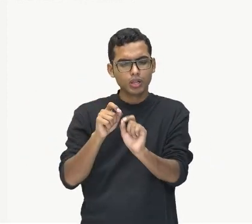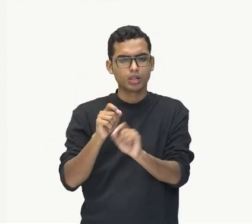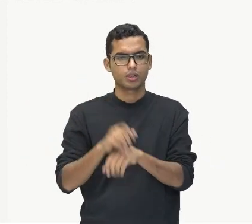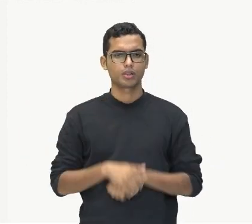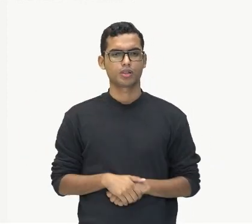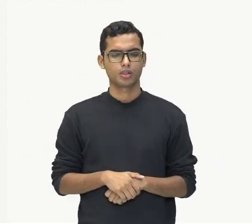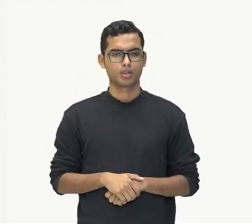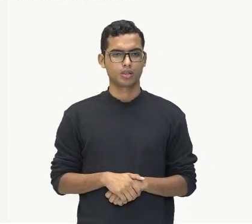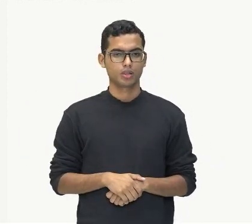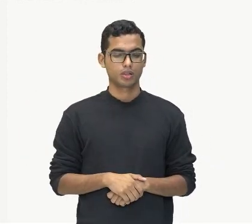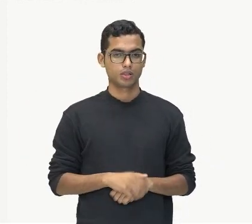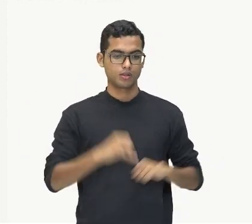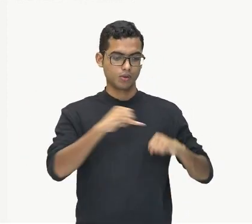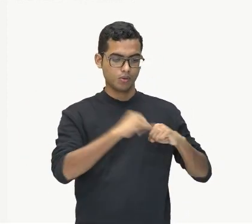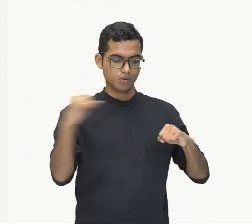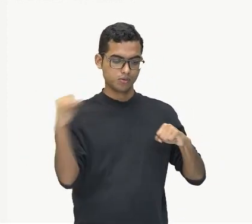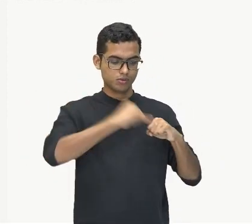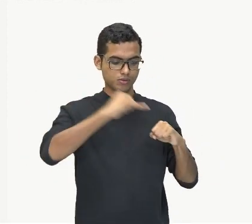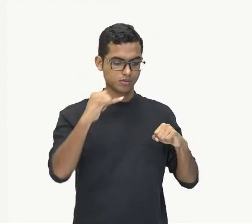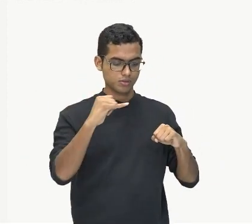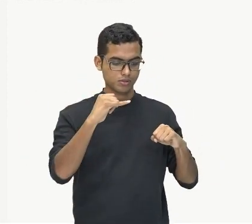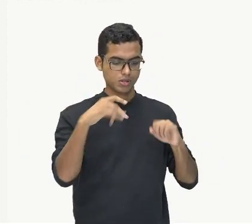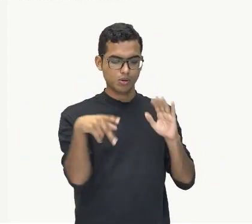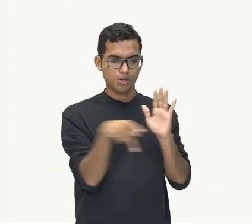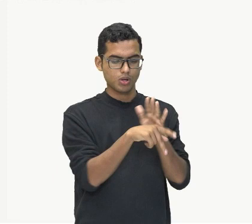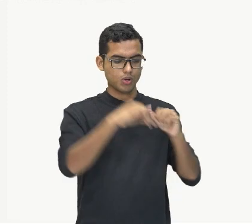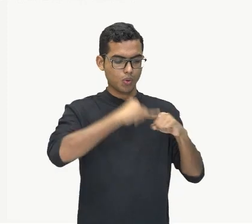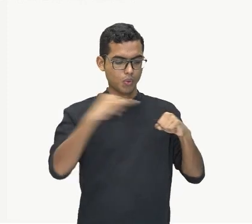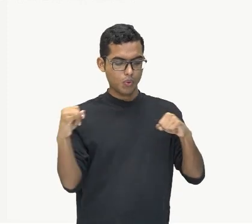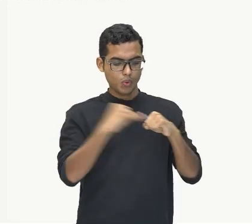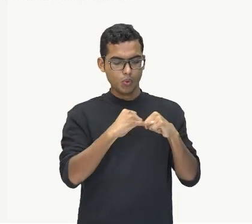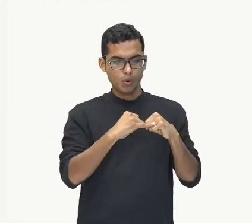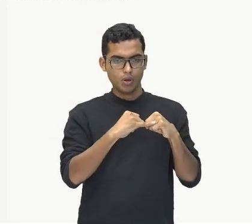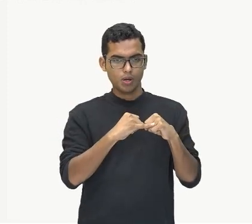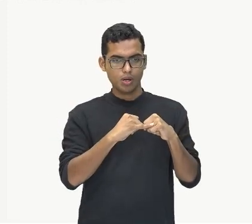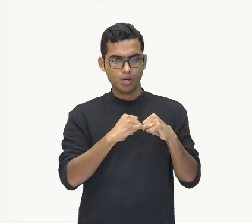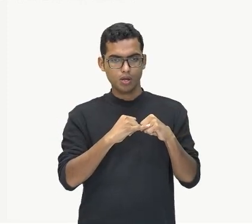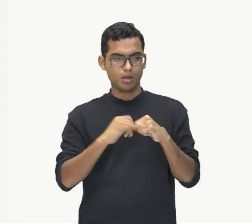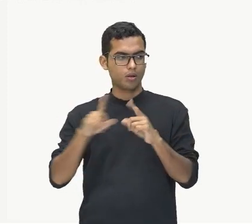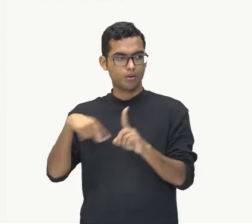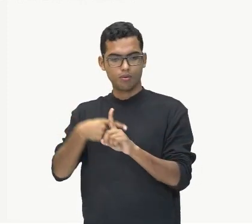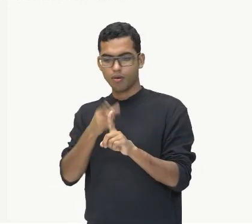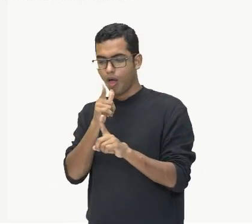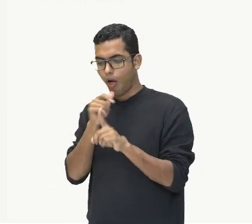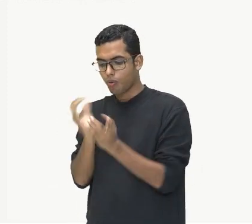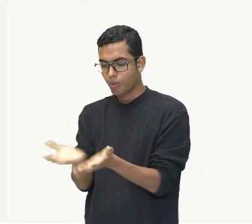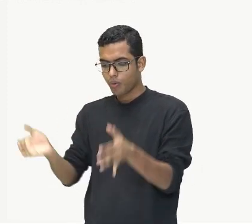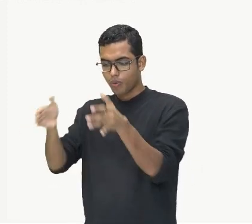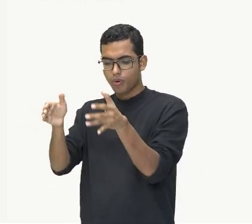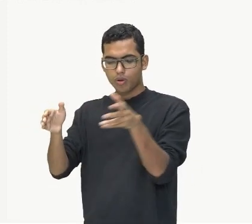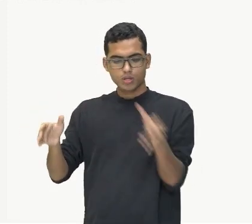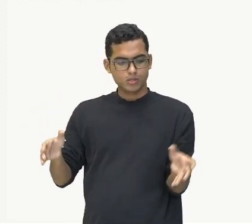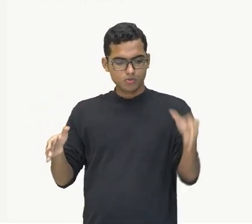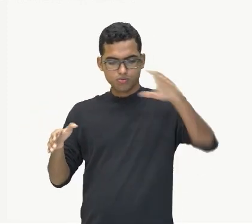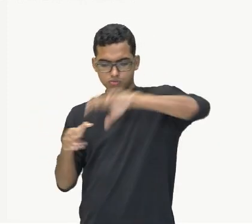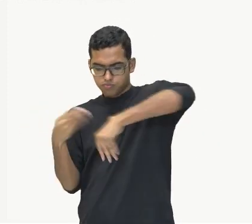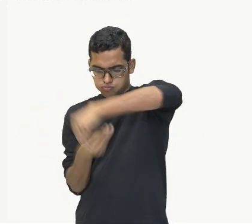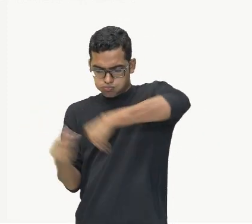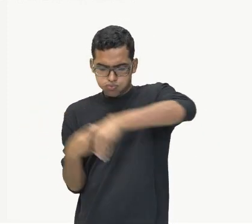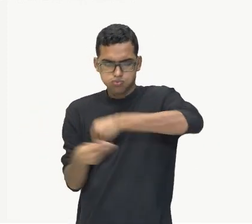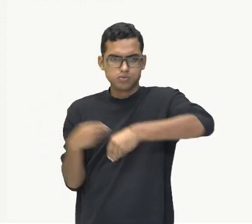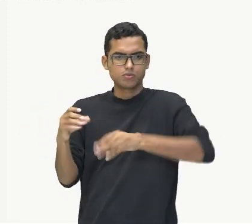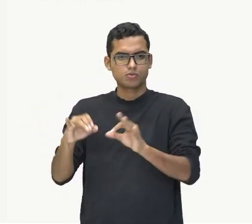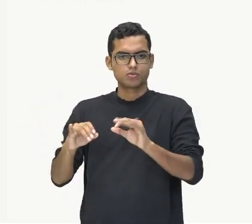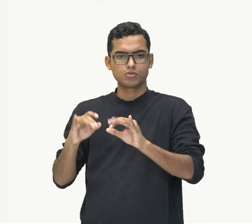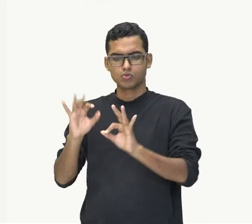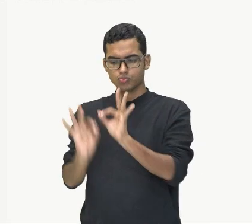de íons em solução aquosa. Então, bases não se ionizam, bases